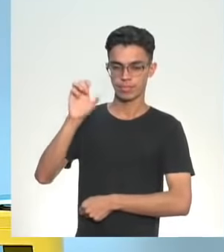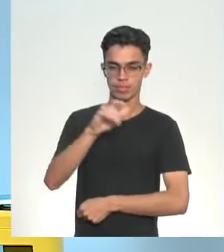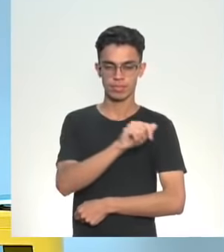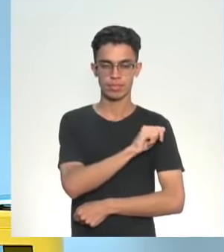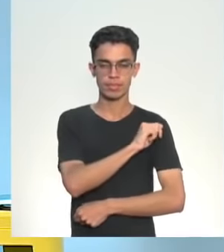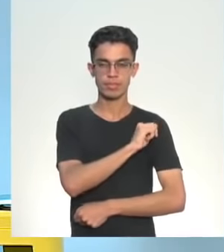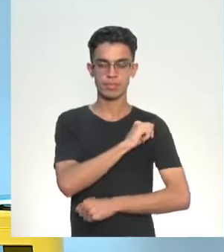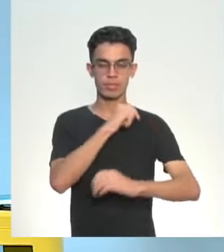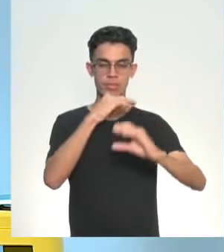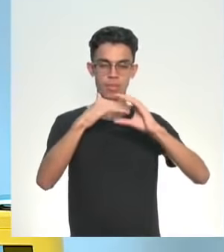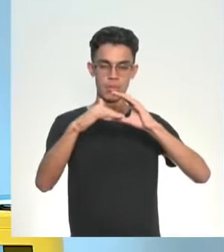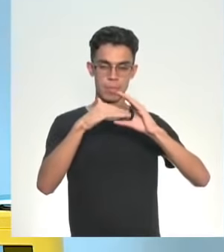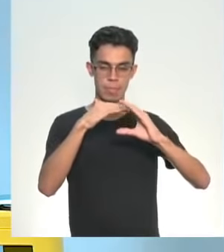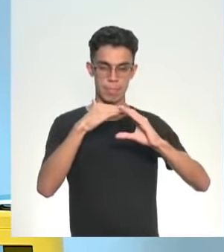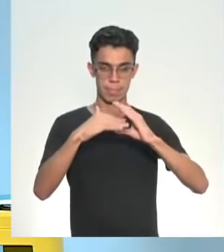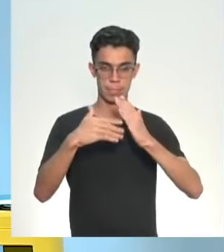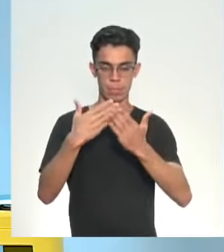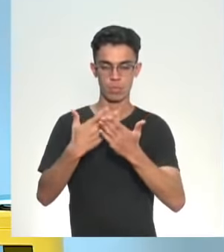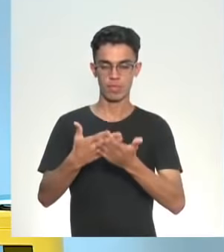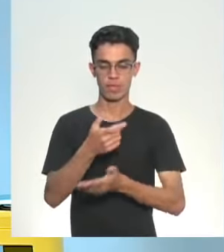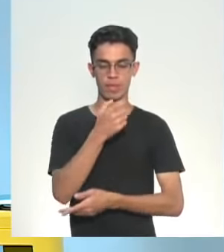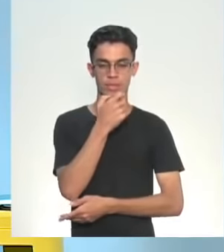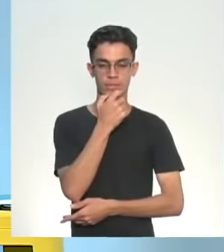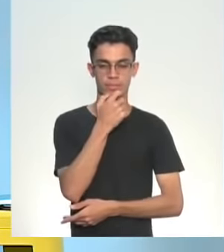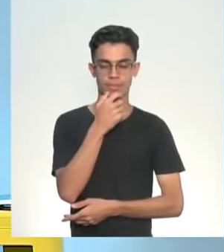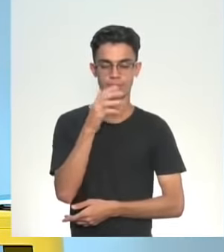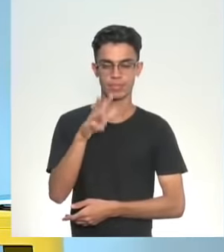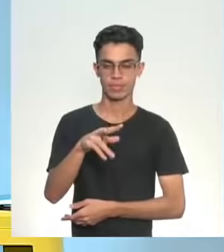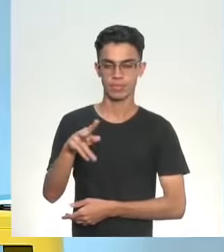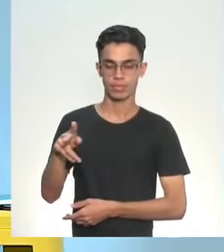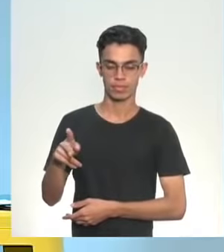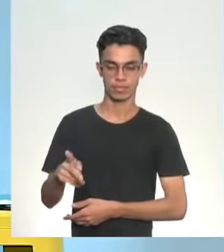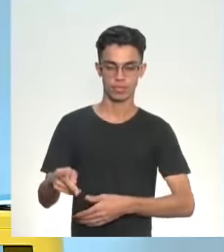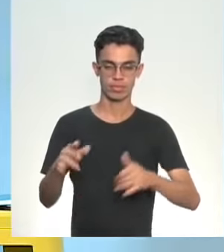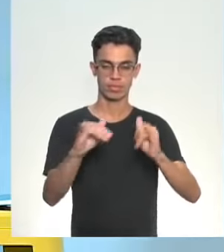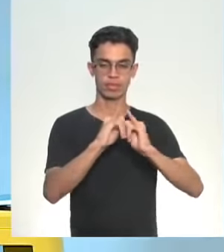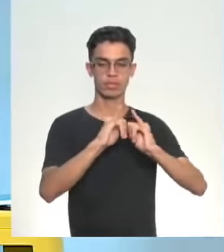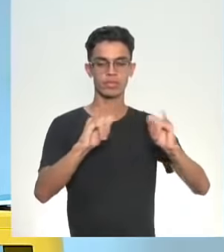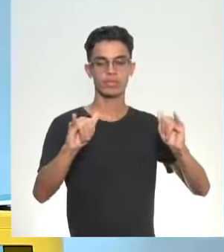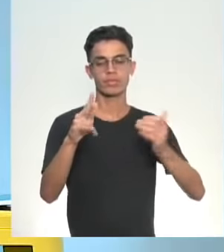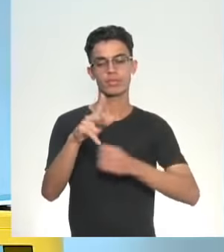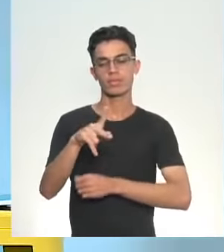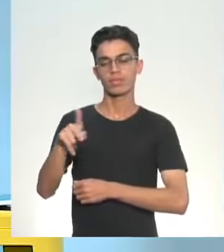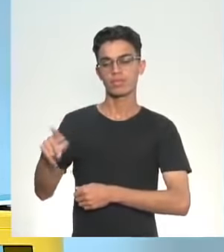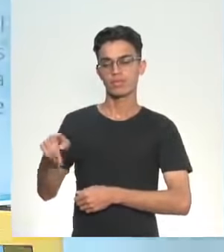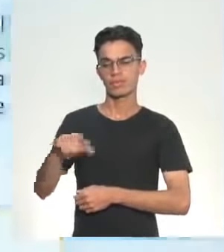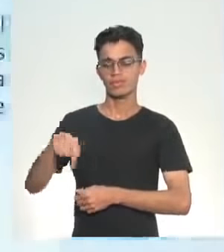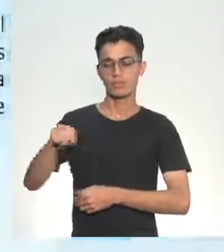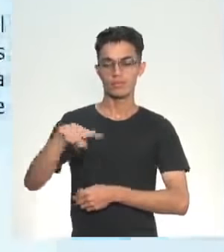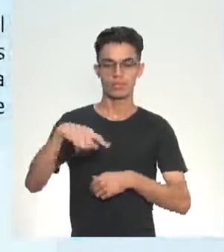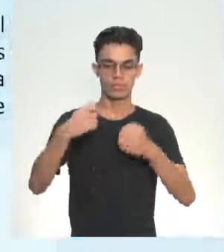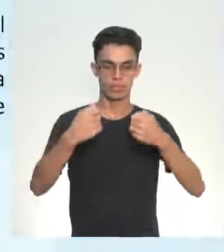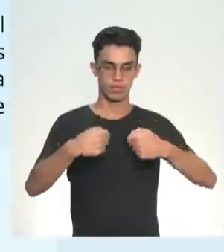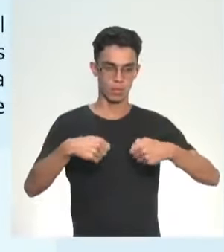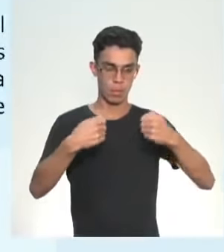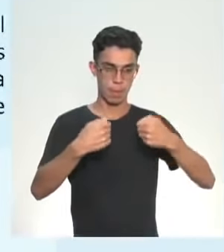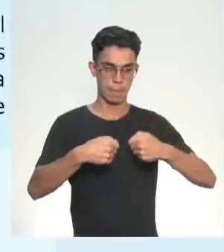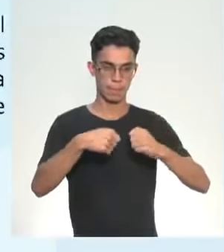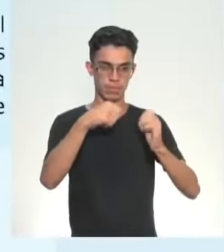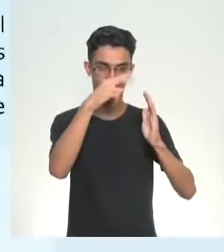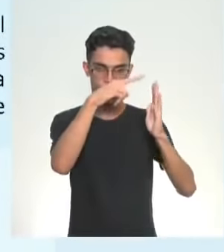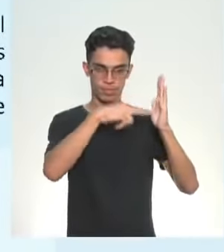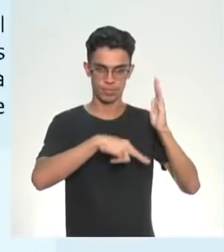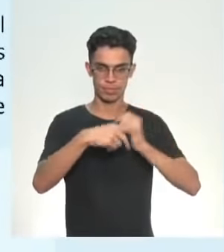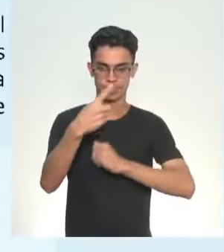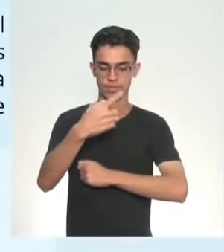pior could now let's talk about the things for the pictures um falar aqui sobre o que os professores vão precisar vou ler essa primeira aí bem